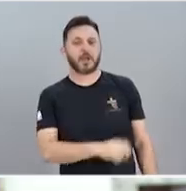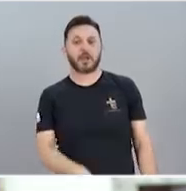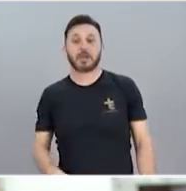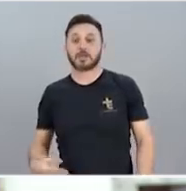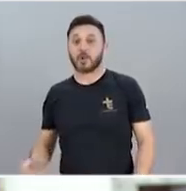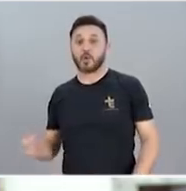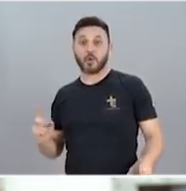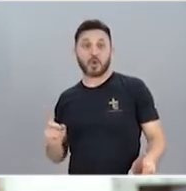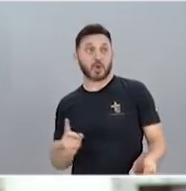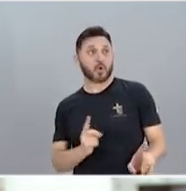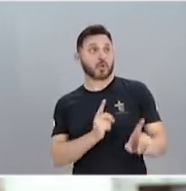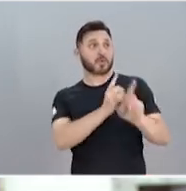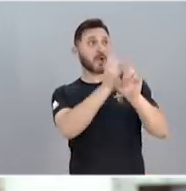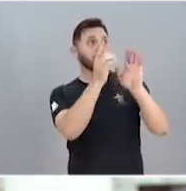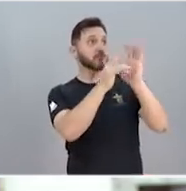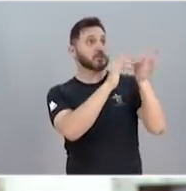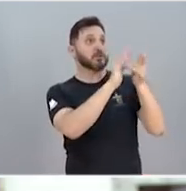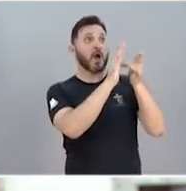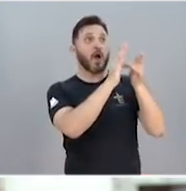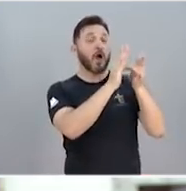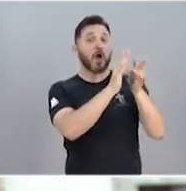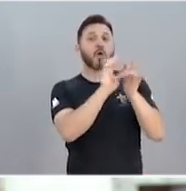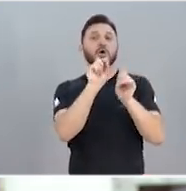prostraram-se diante dele.